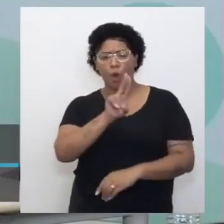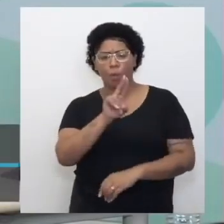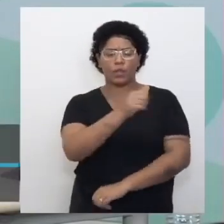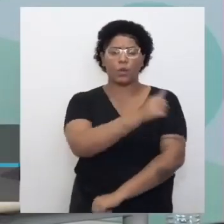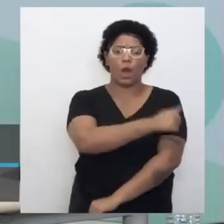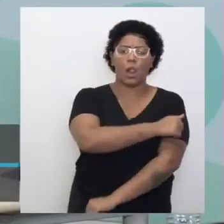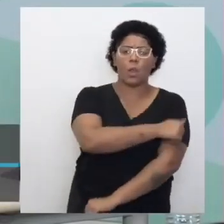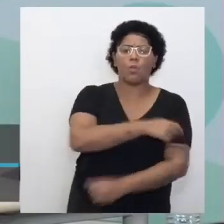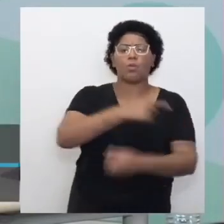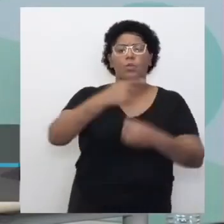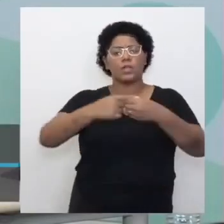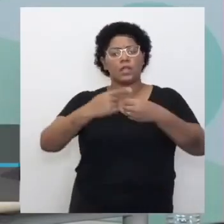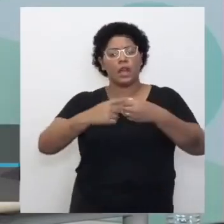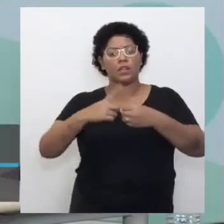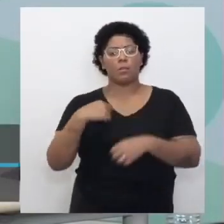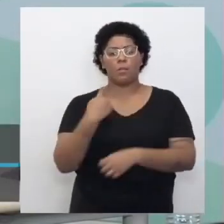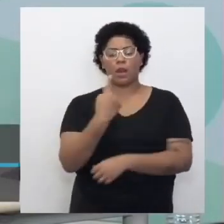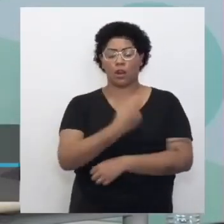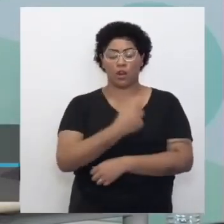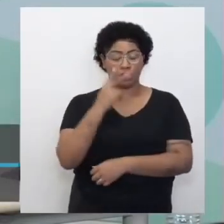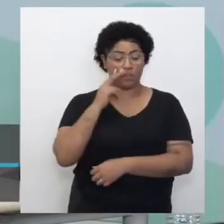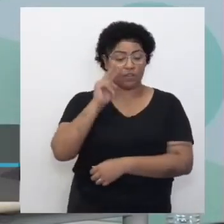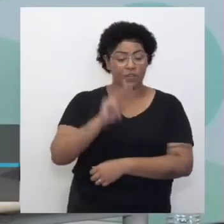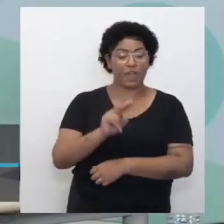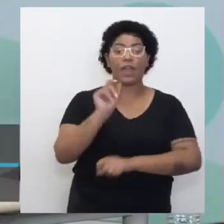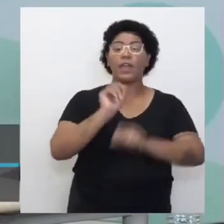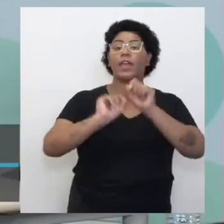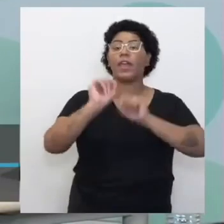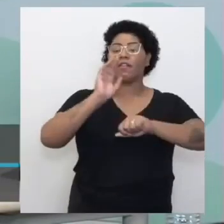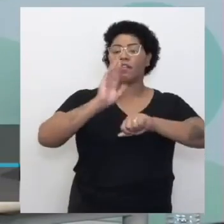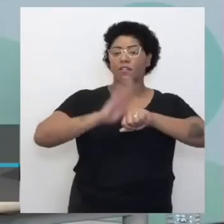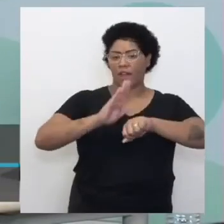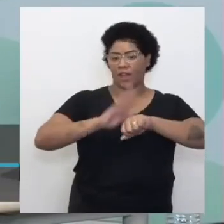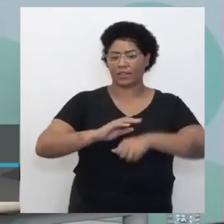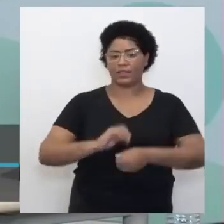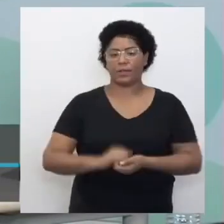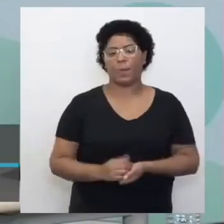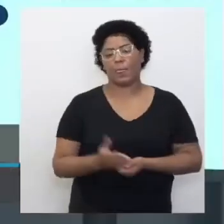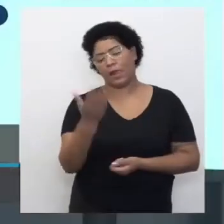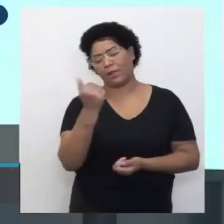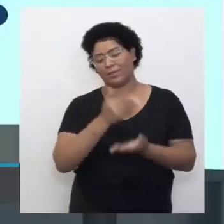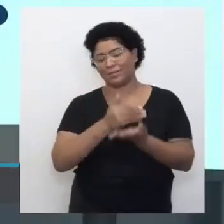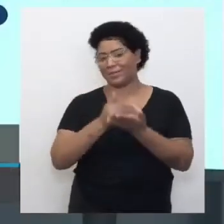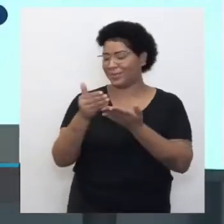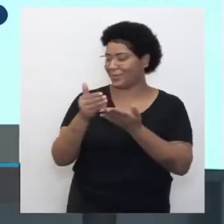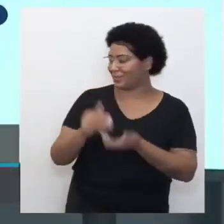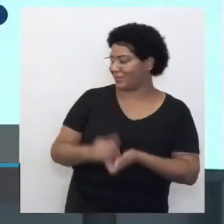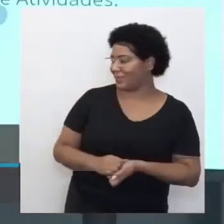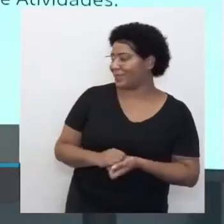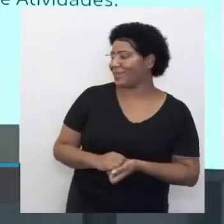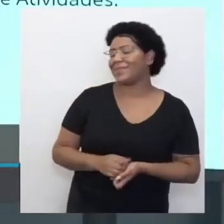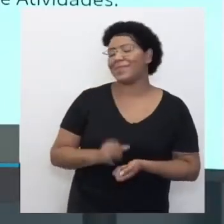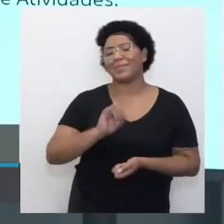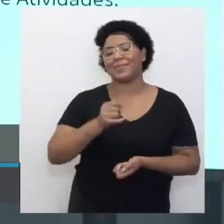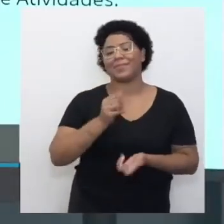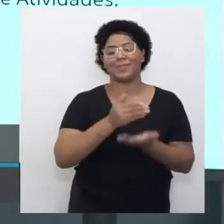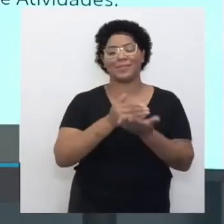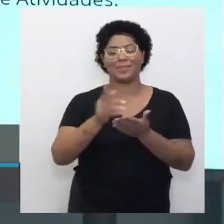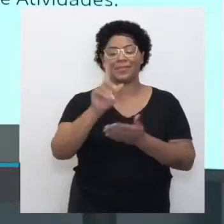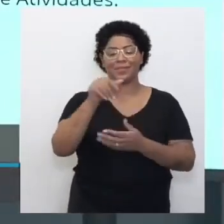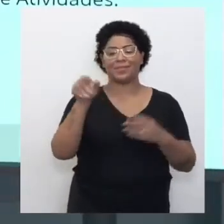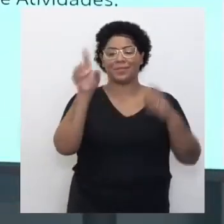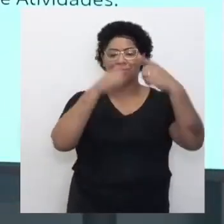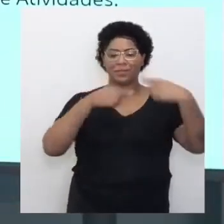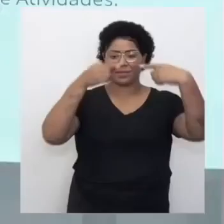gente vai tentar reconhecer aí quem faz, quem não faz, tá bom? Vamos começar, professora Inês? Vamos, e vamos começar com os objetivos da